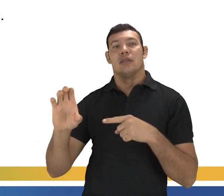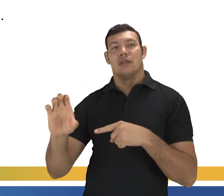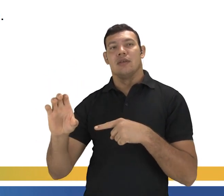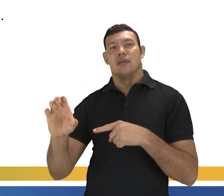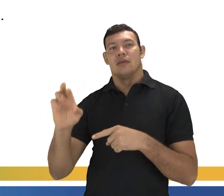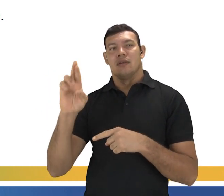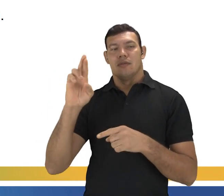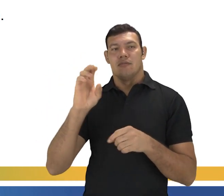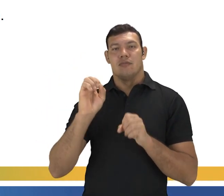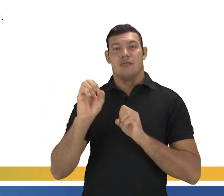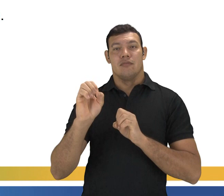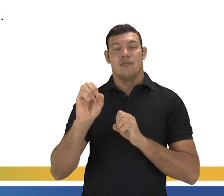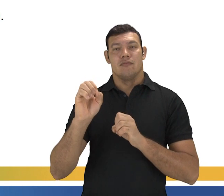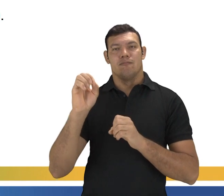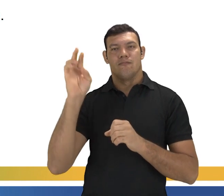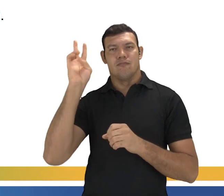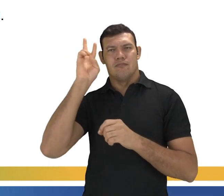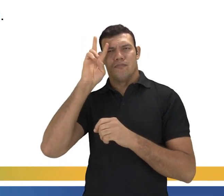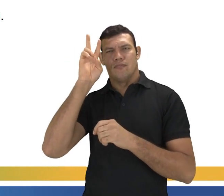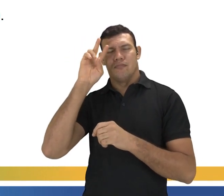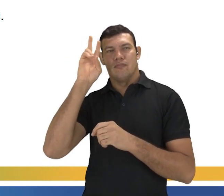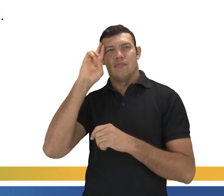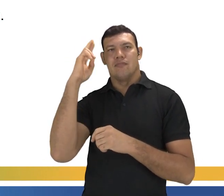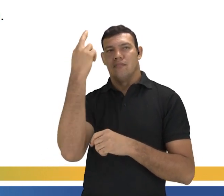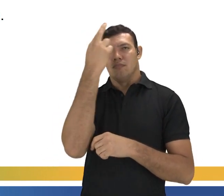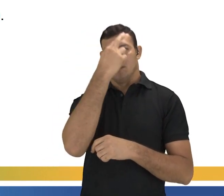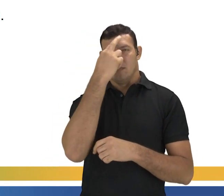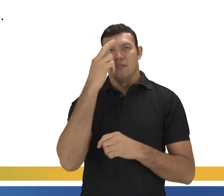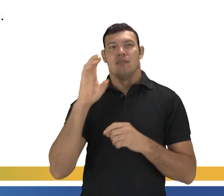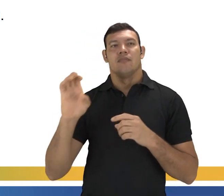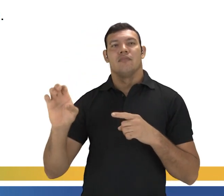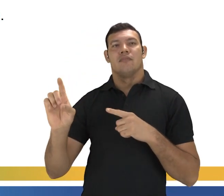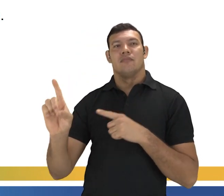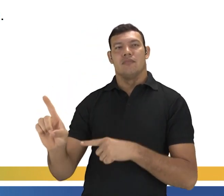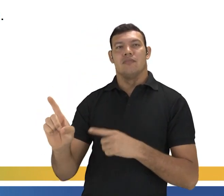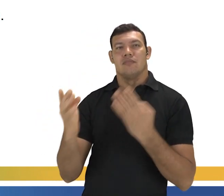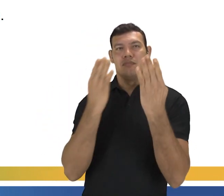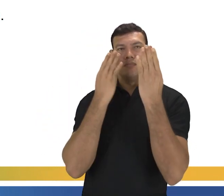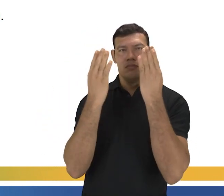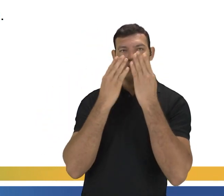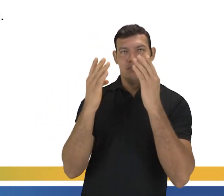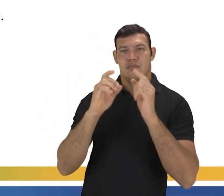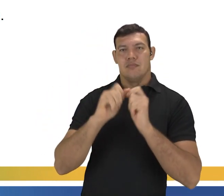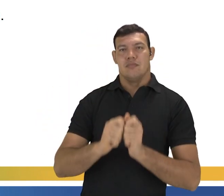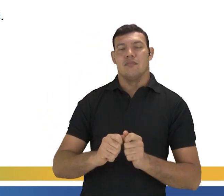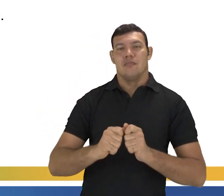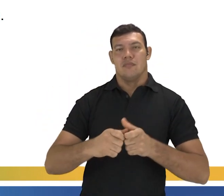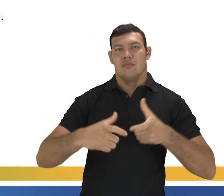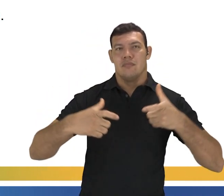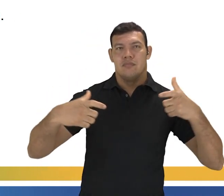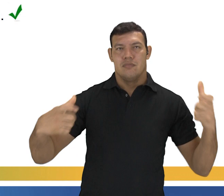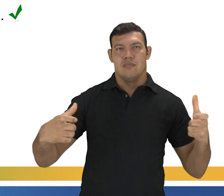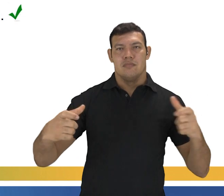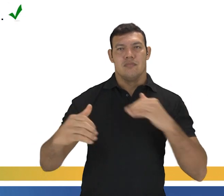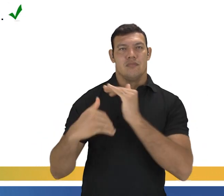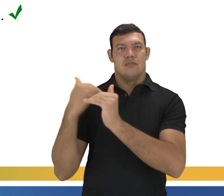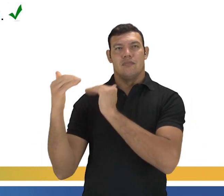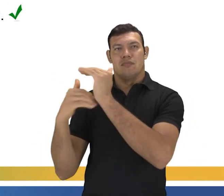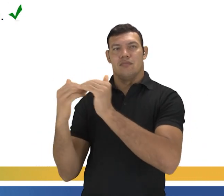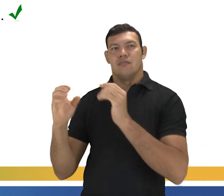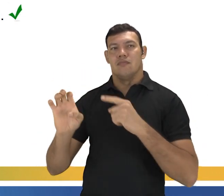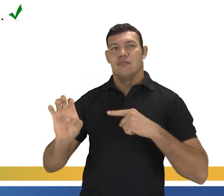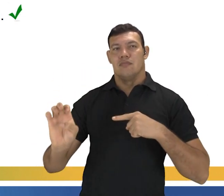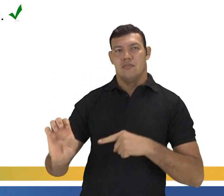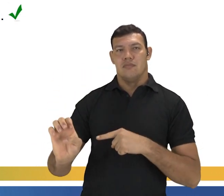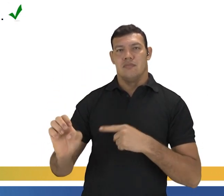D, comparação, ampliação e desenvolvimento. E letra E, contraposição, fatos e ampliação. Se você